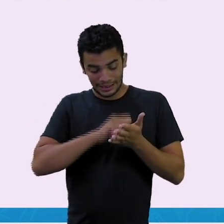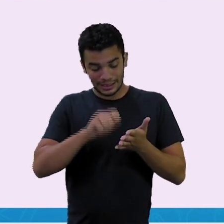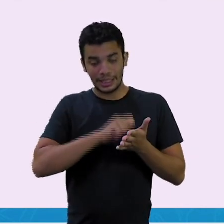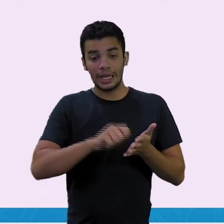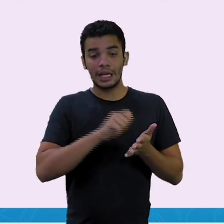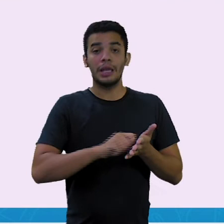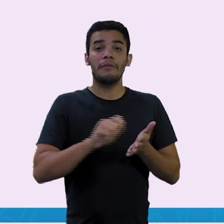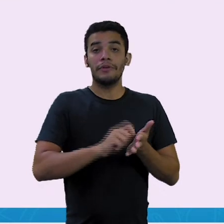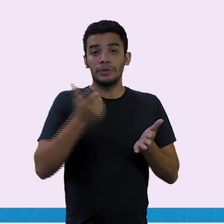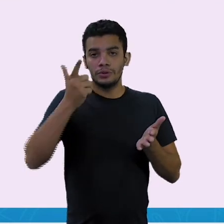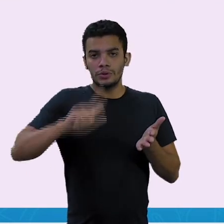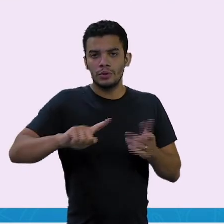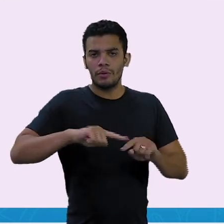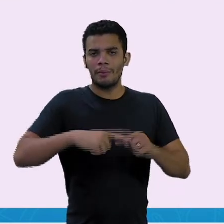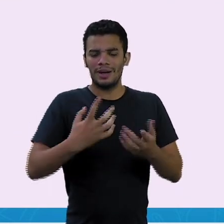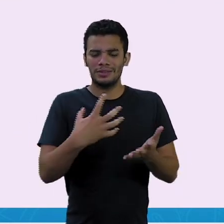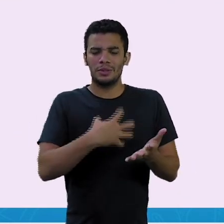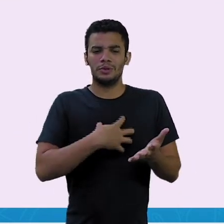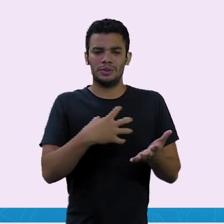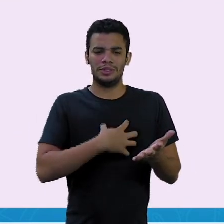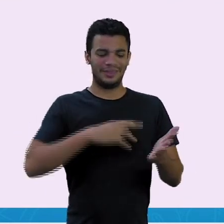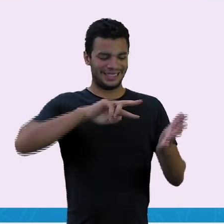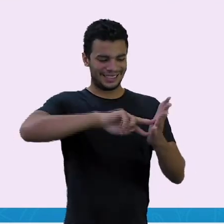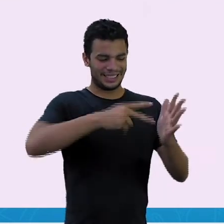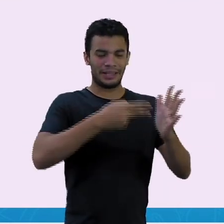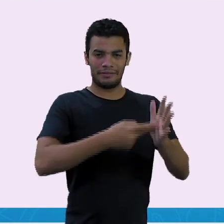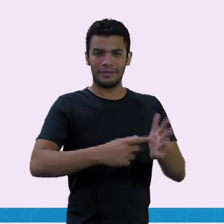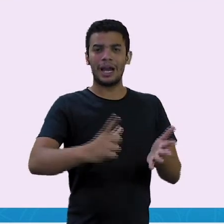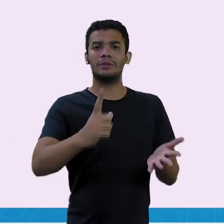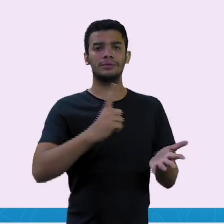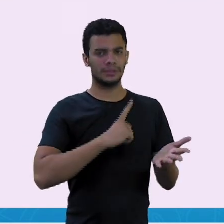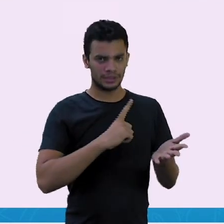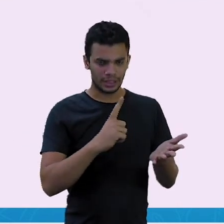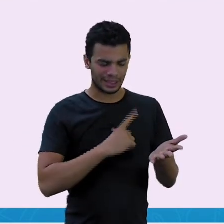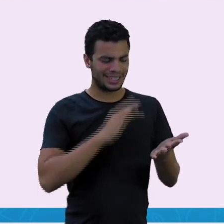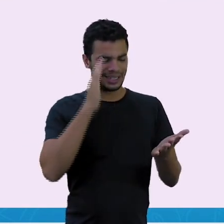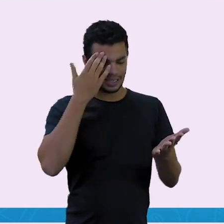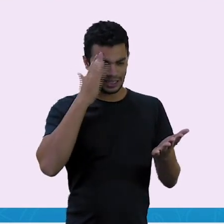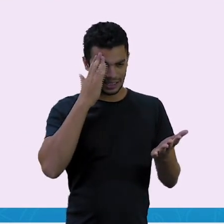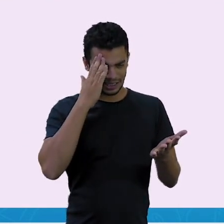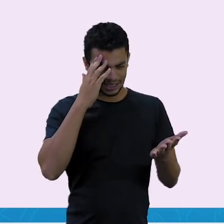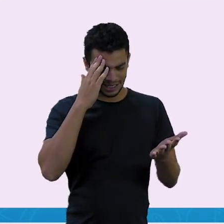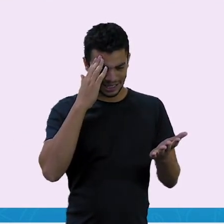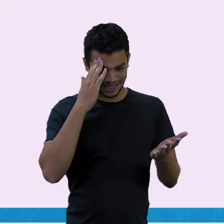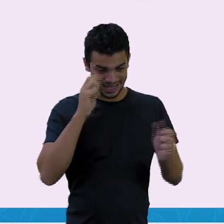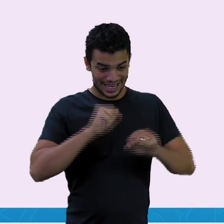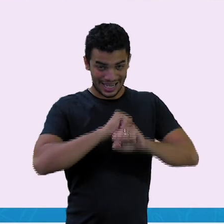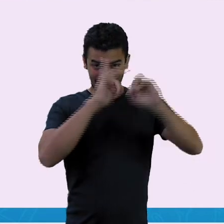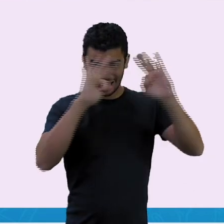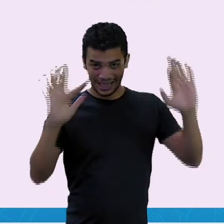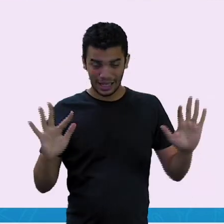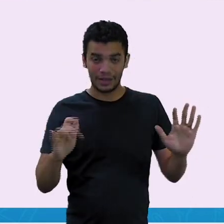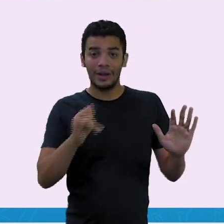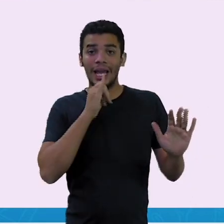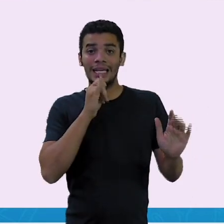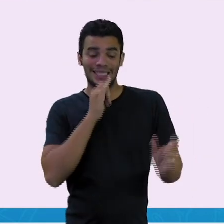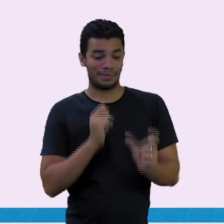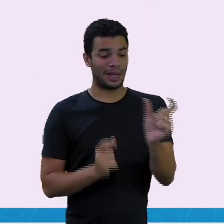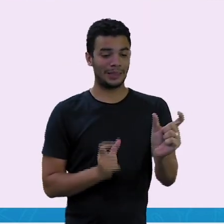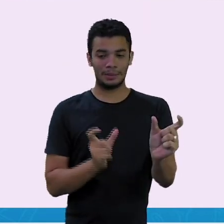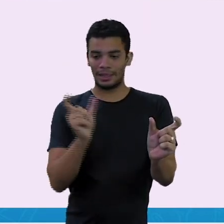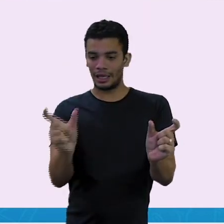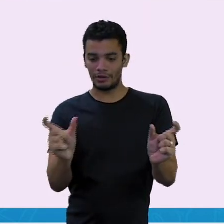fizesse sentido. Ah, sim! Talvez quando reescrevermos o conteúdo desse